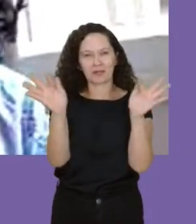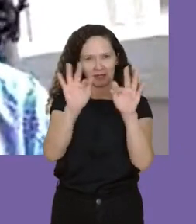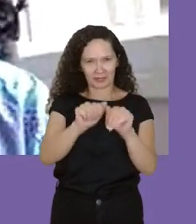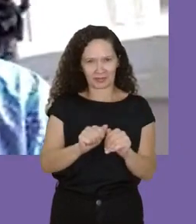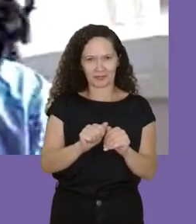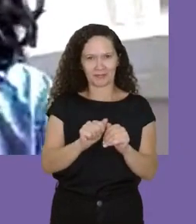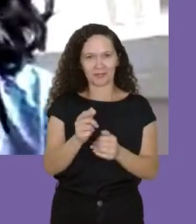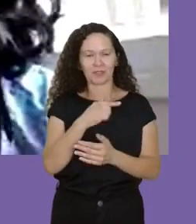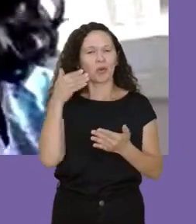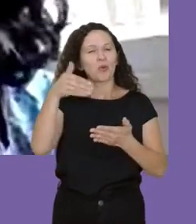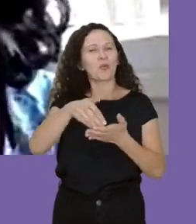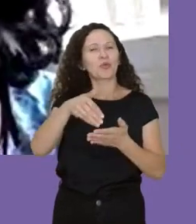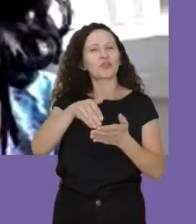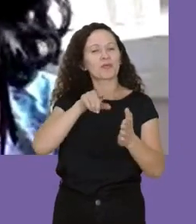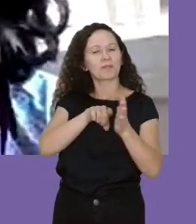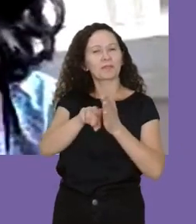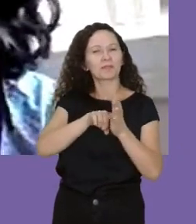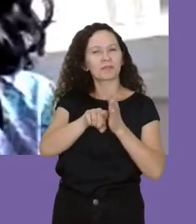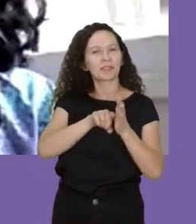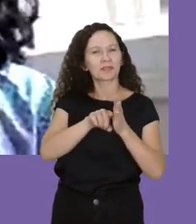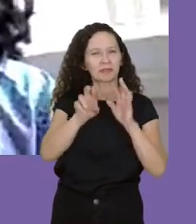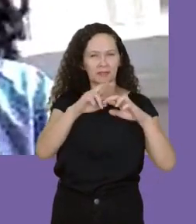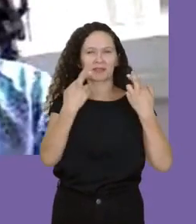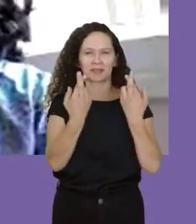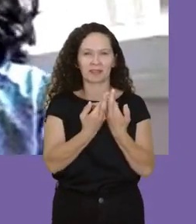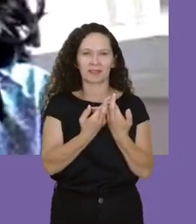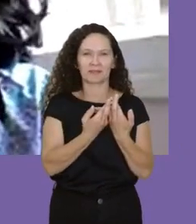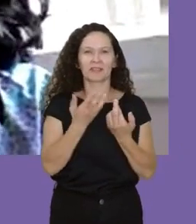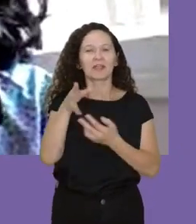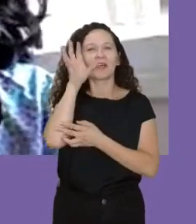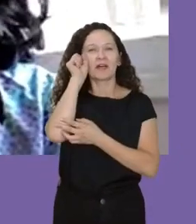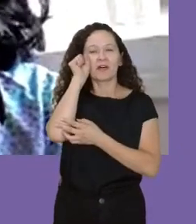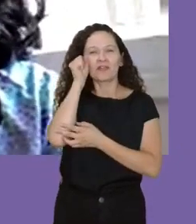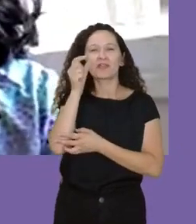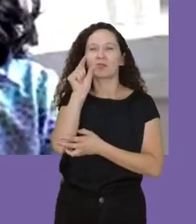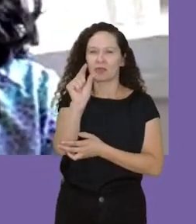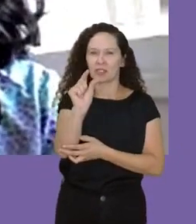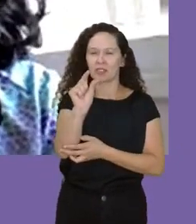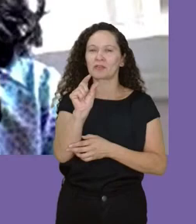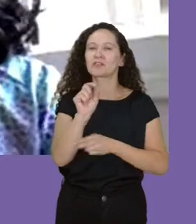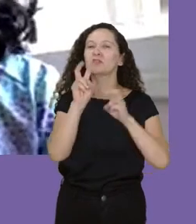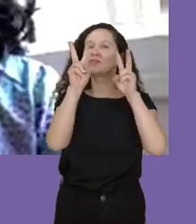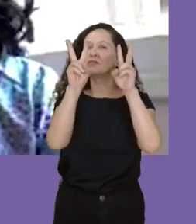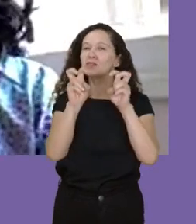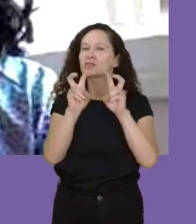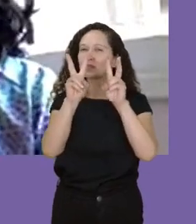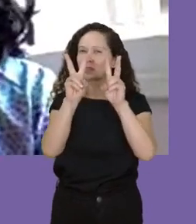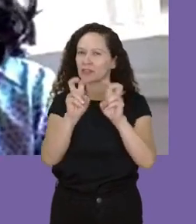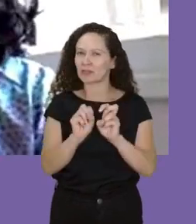fechar nossa última rodada, queria ouvi-las um pouco sobre essa questão